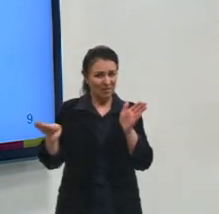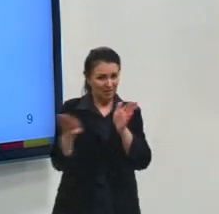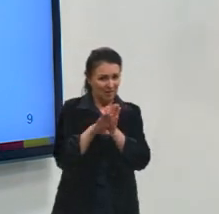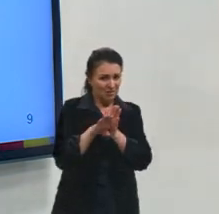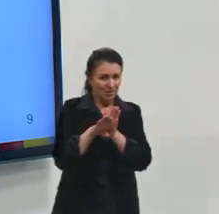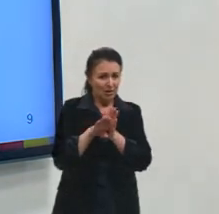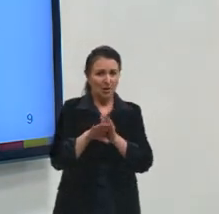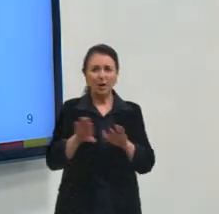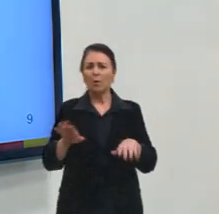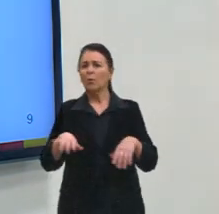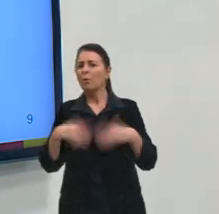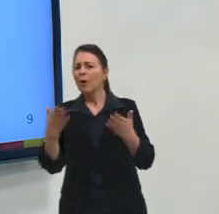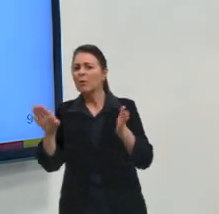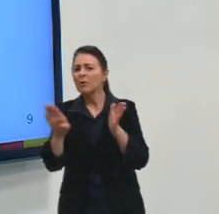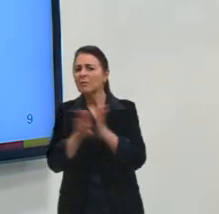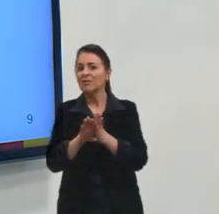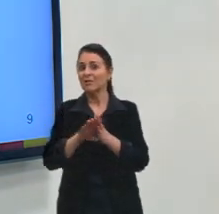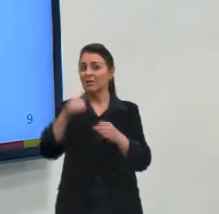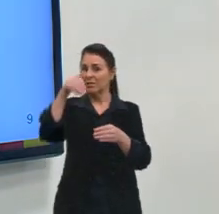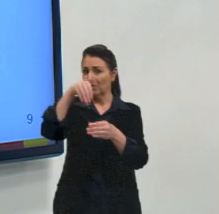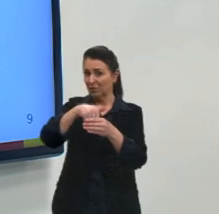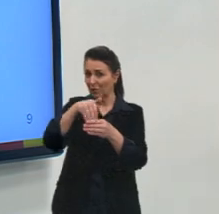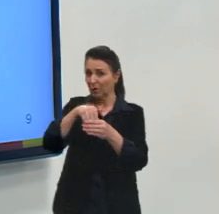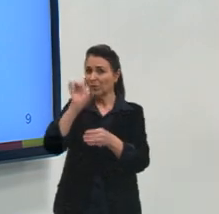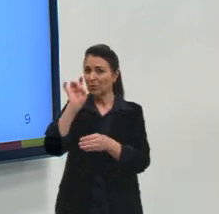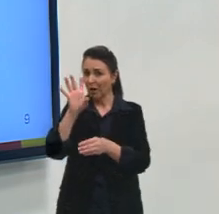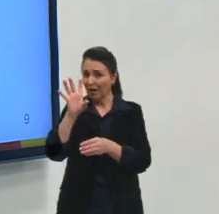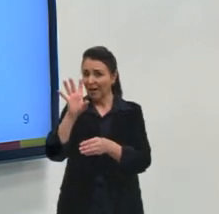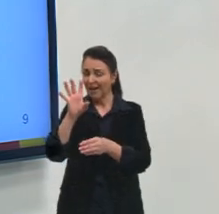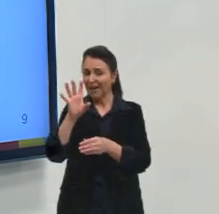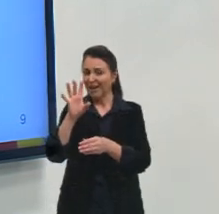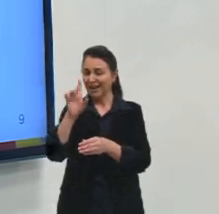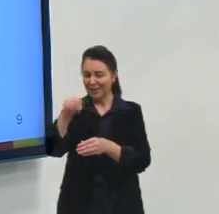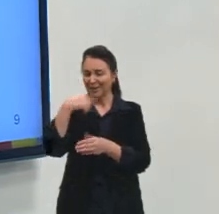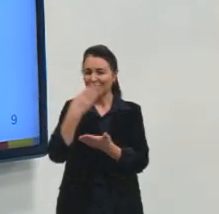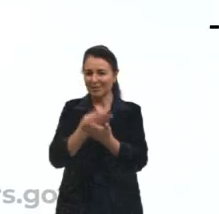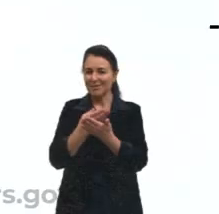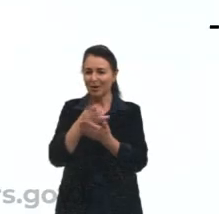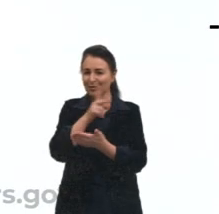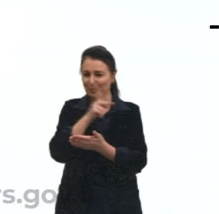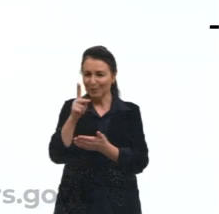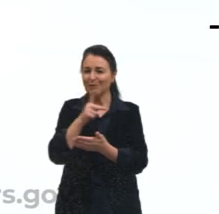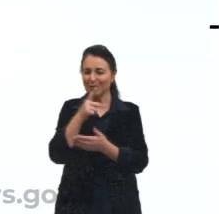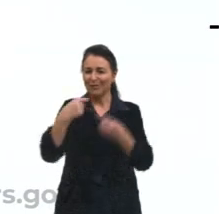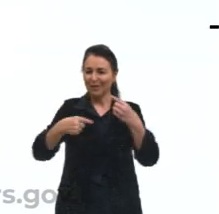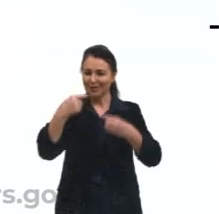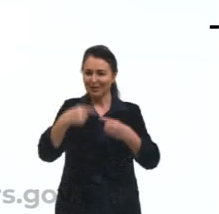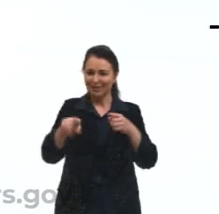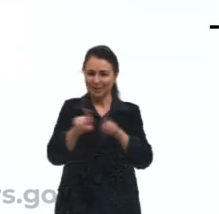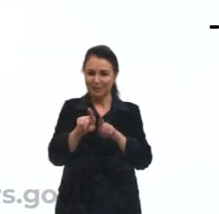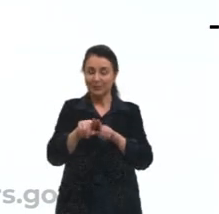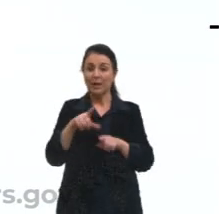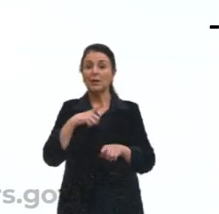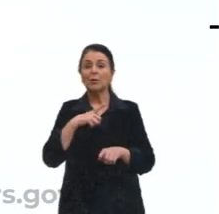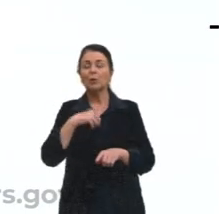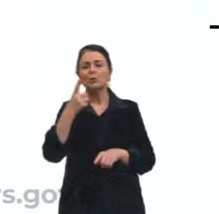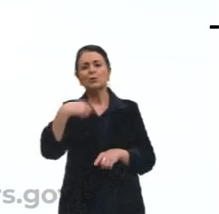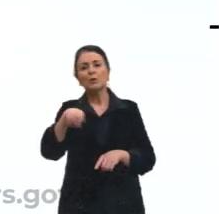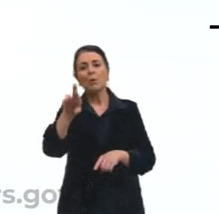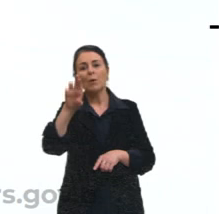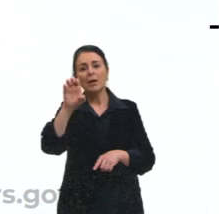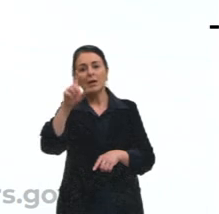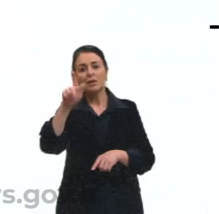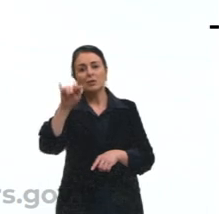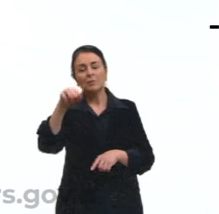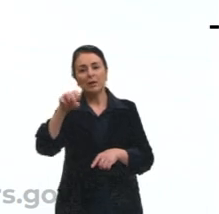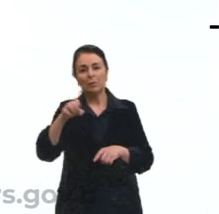a gente vai debater isso um pouquinho mais em aulas posteriores tá e a gente tem então diferentes regimes de poder existe a